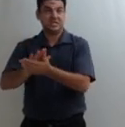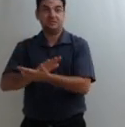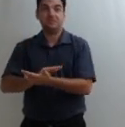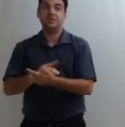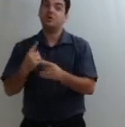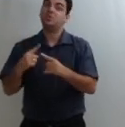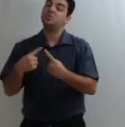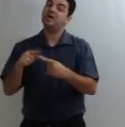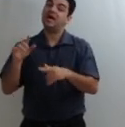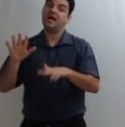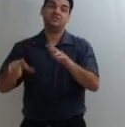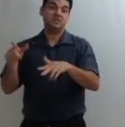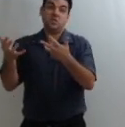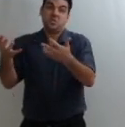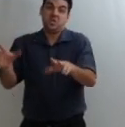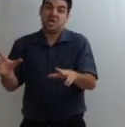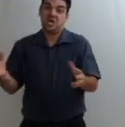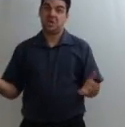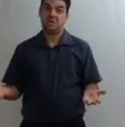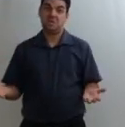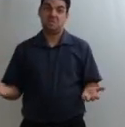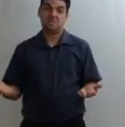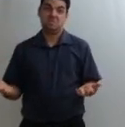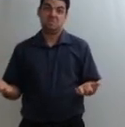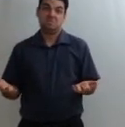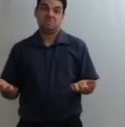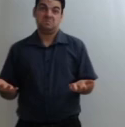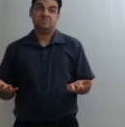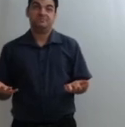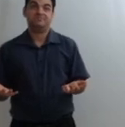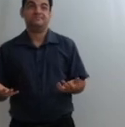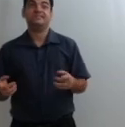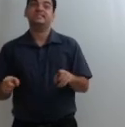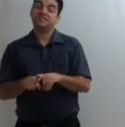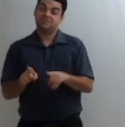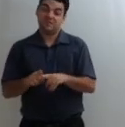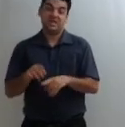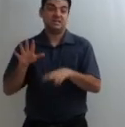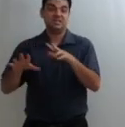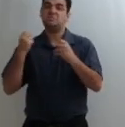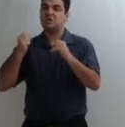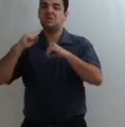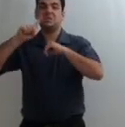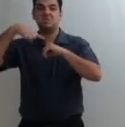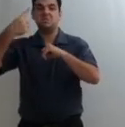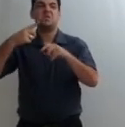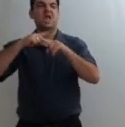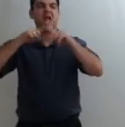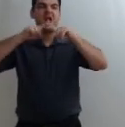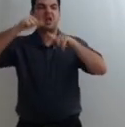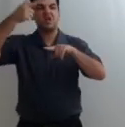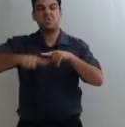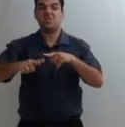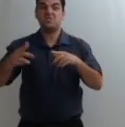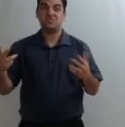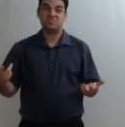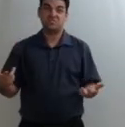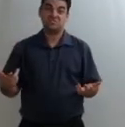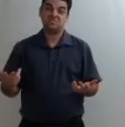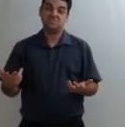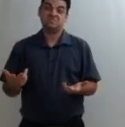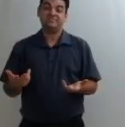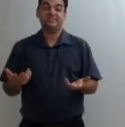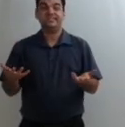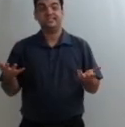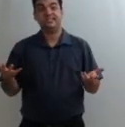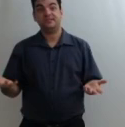para evitar um assodamento qualquer e atos de constrangimento que depois viriam a ser neutralizados, mas que já estão feitos, né? Já